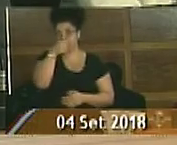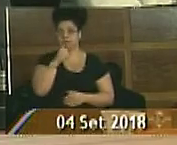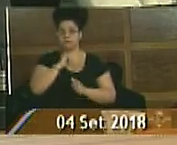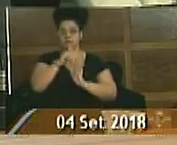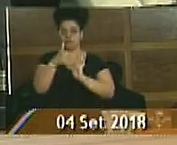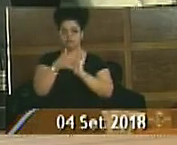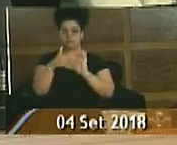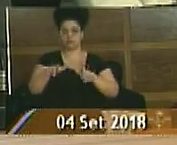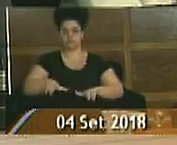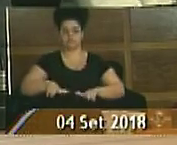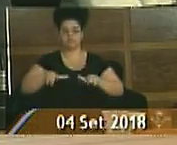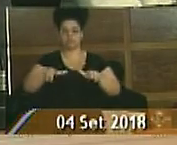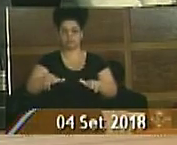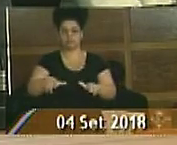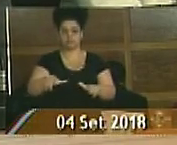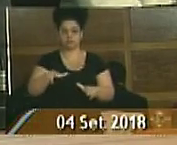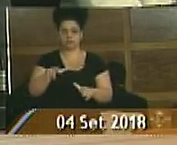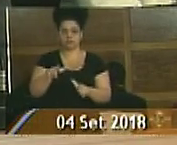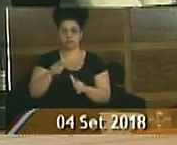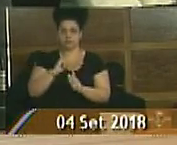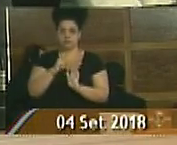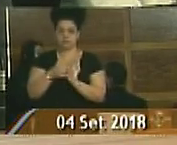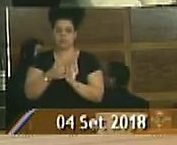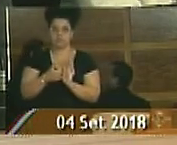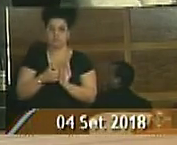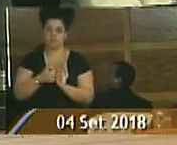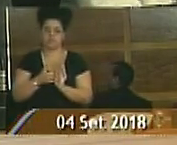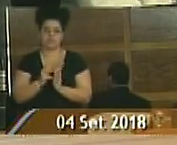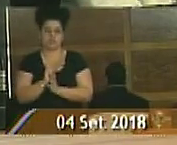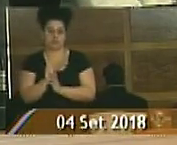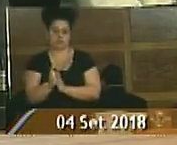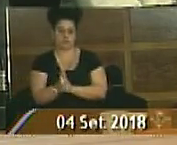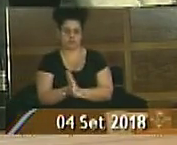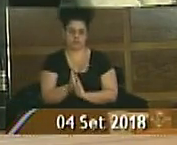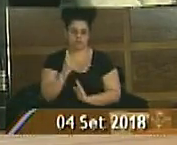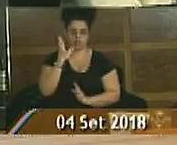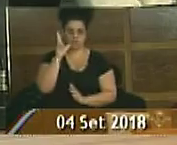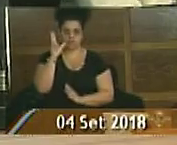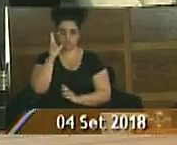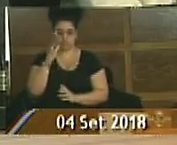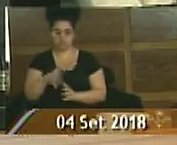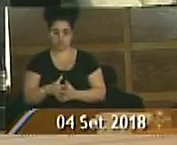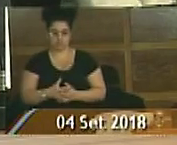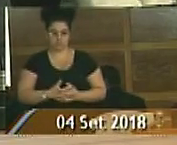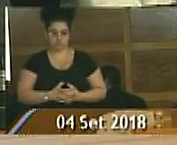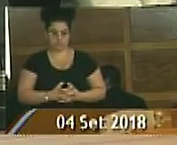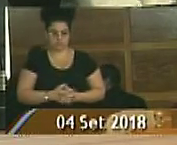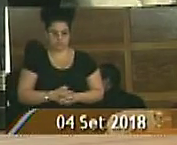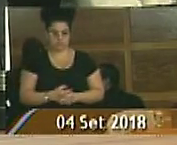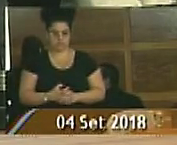Indicação, moção, indicação Luciana Ferreira Valverde, aqui não para.